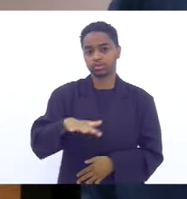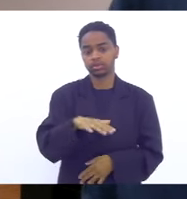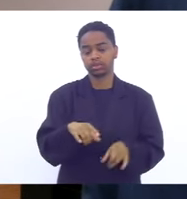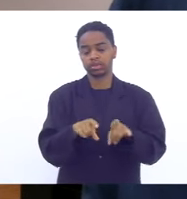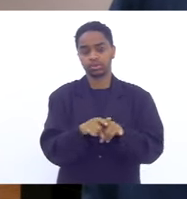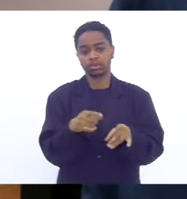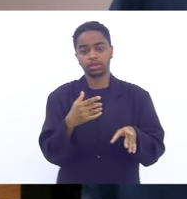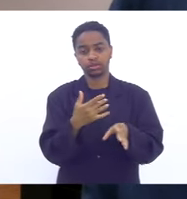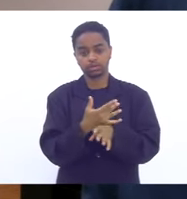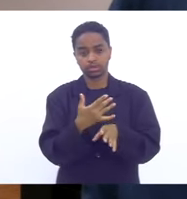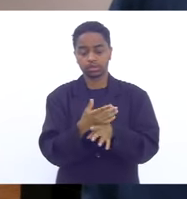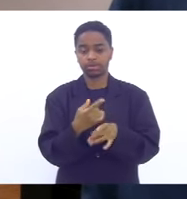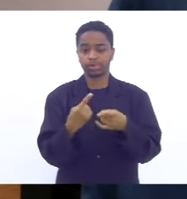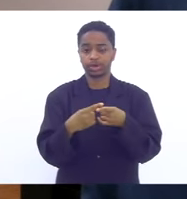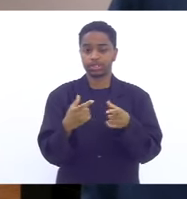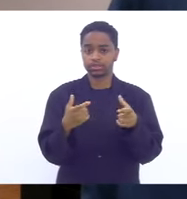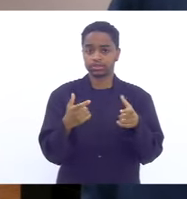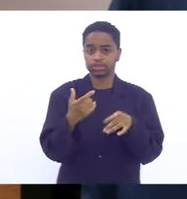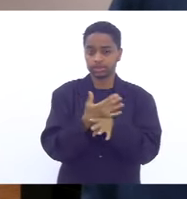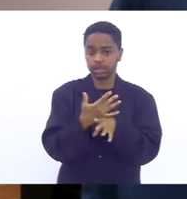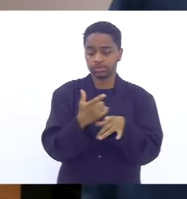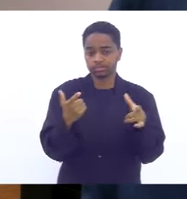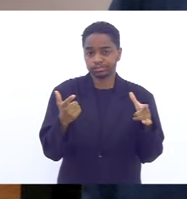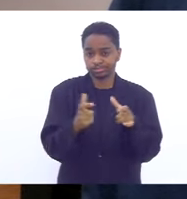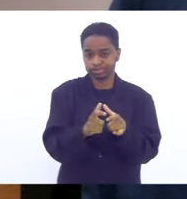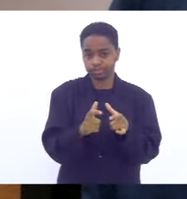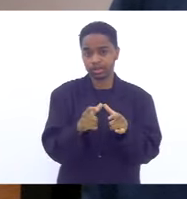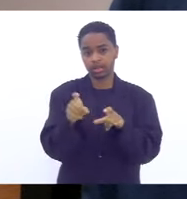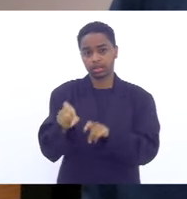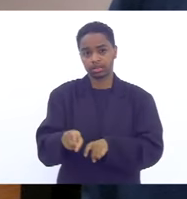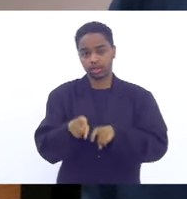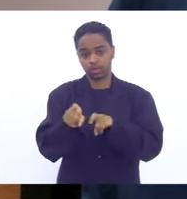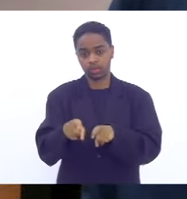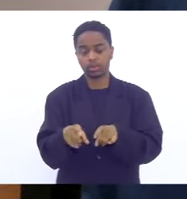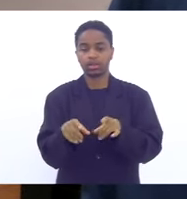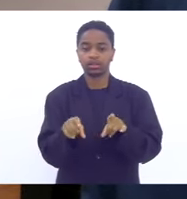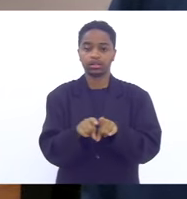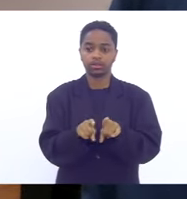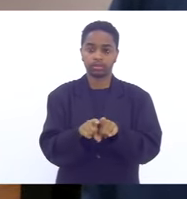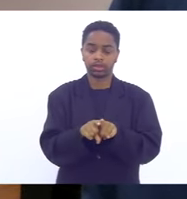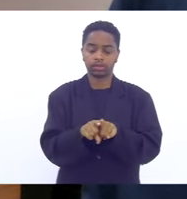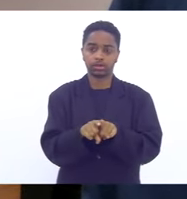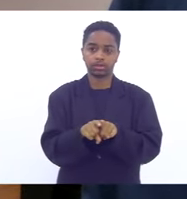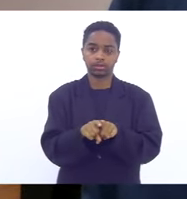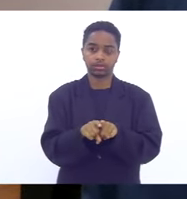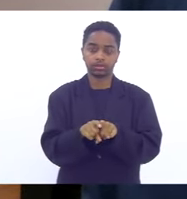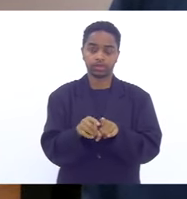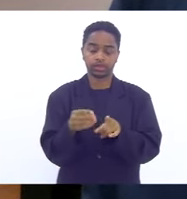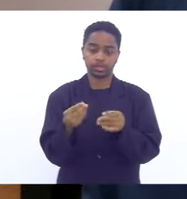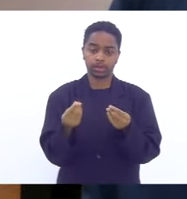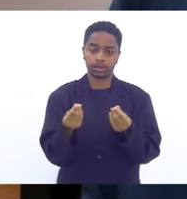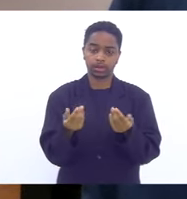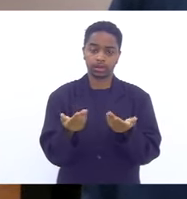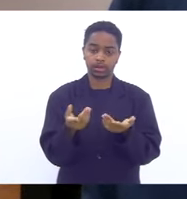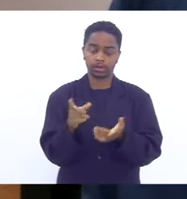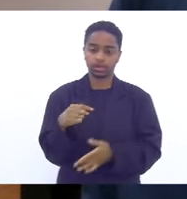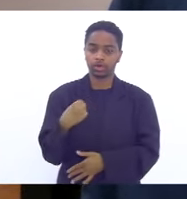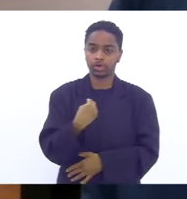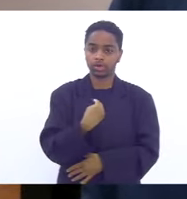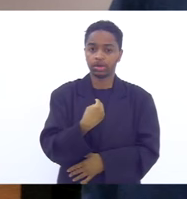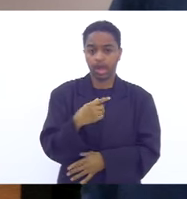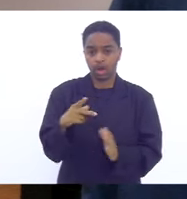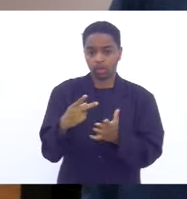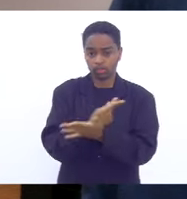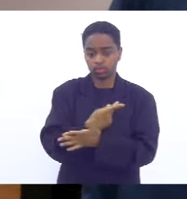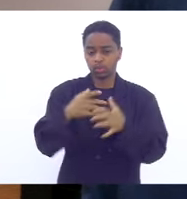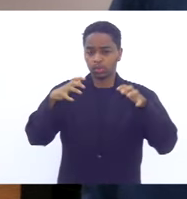cidade pequena lá do interior do estado, ali próximo a Porto Real. E a gente teve chuvas